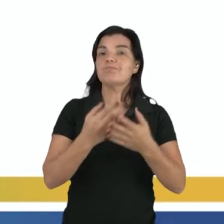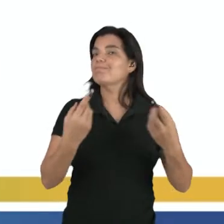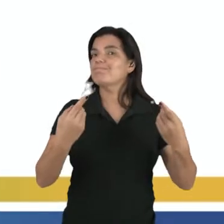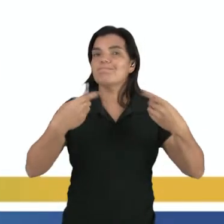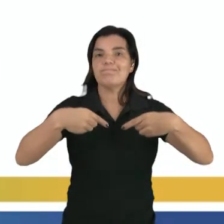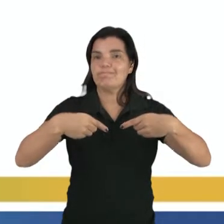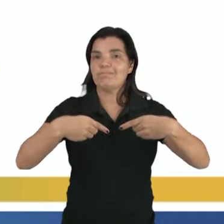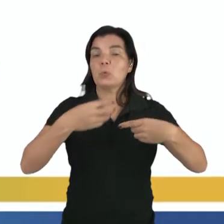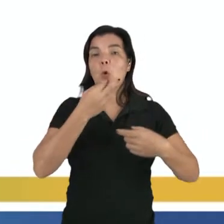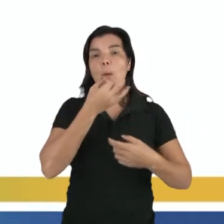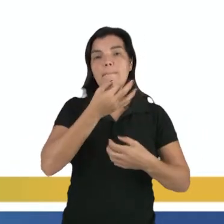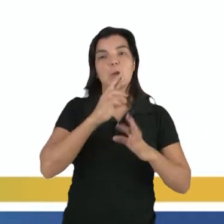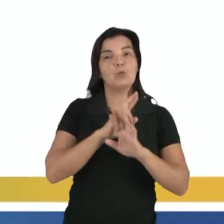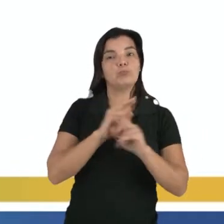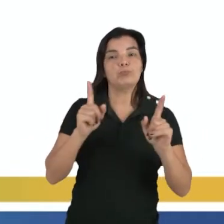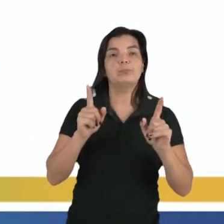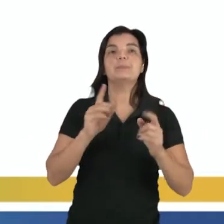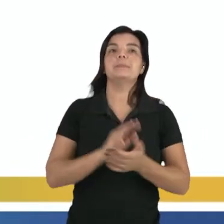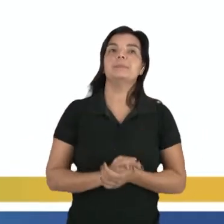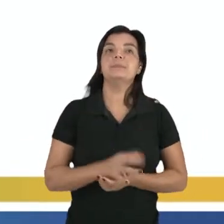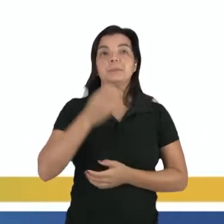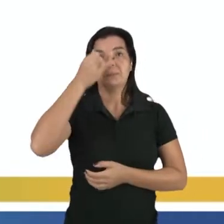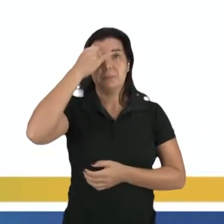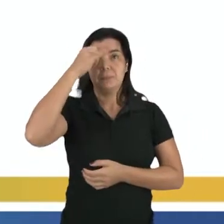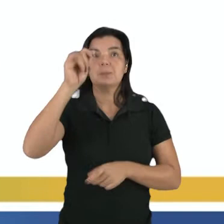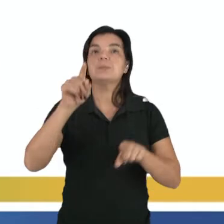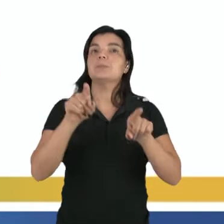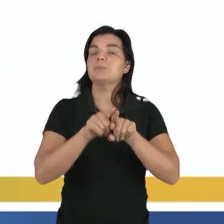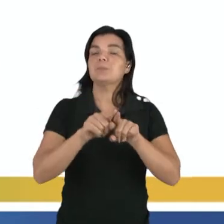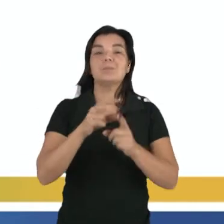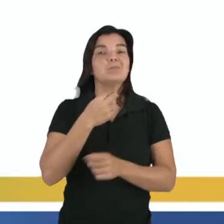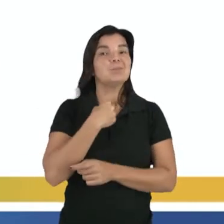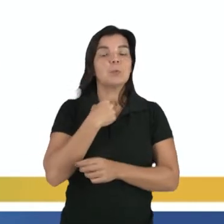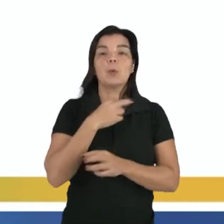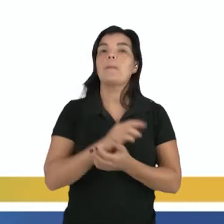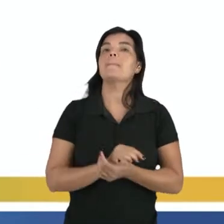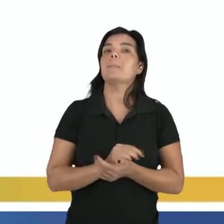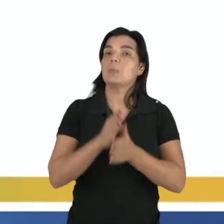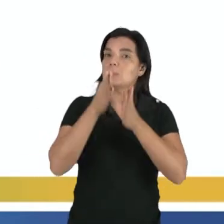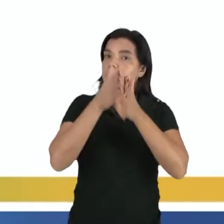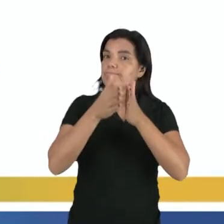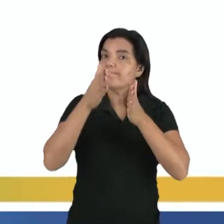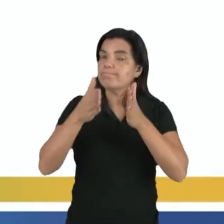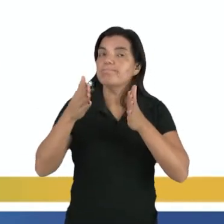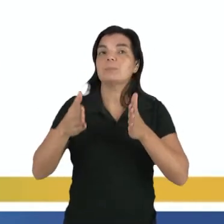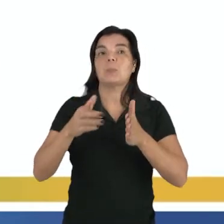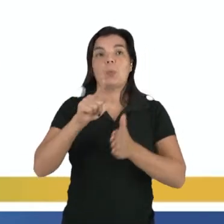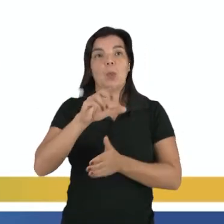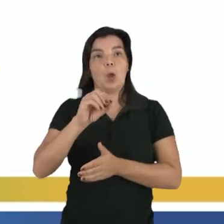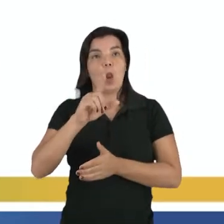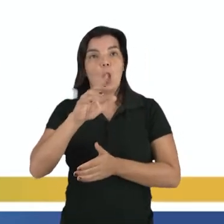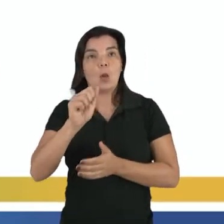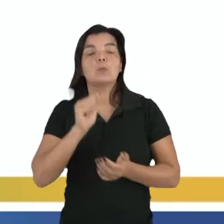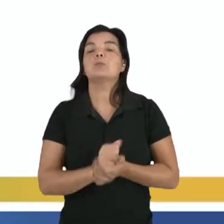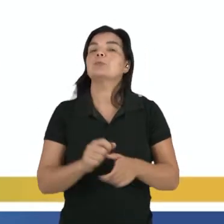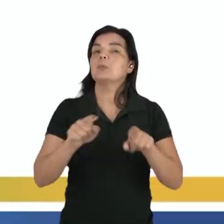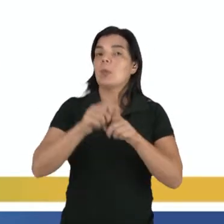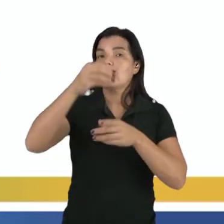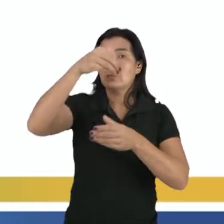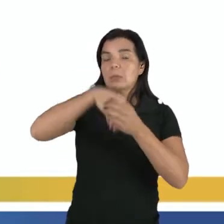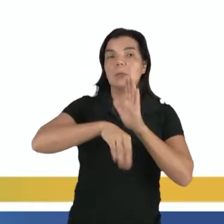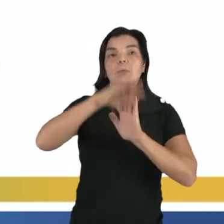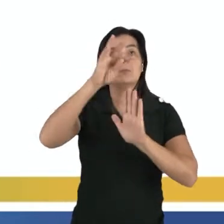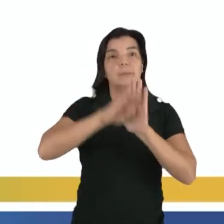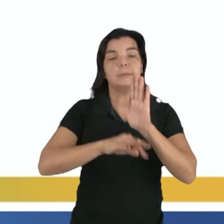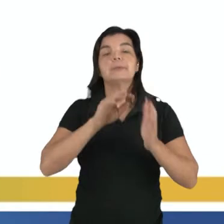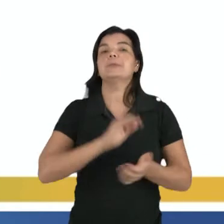princípio da não contradição. As ideias, elas devem seguir uma lógica